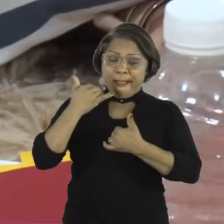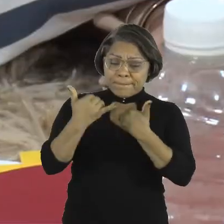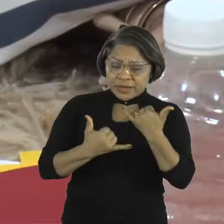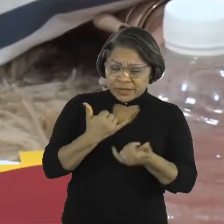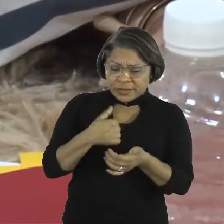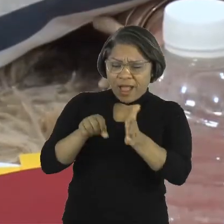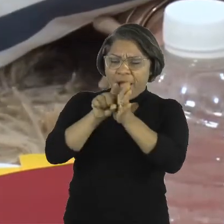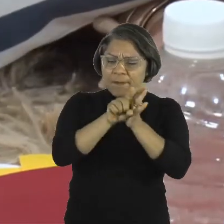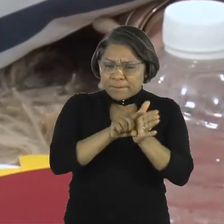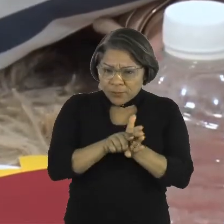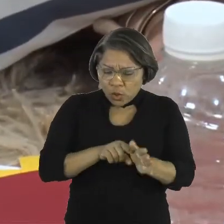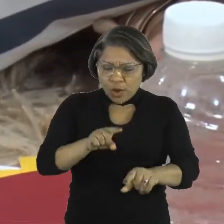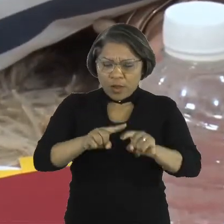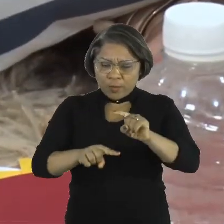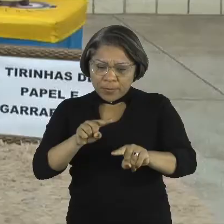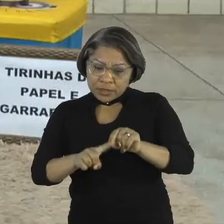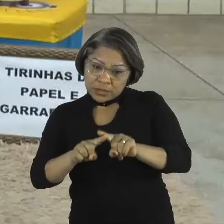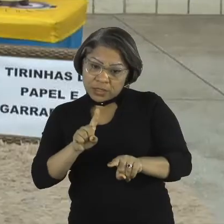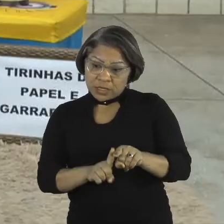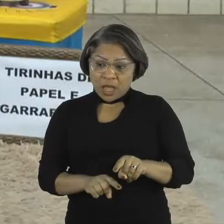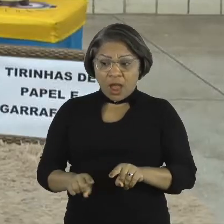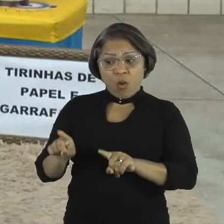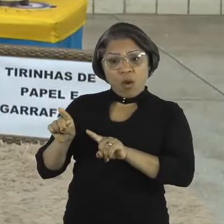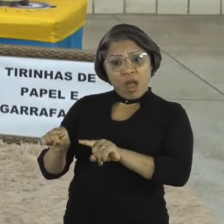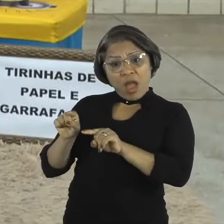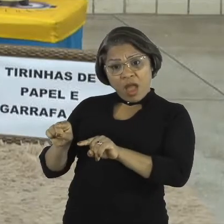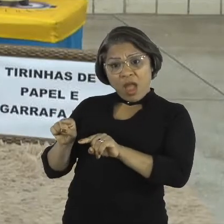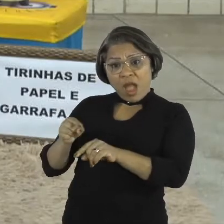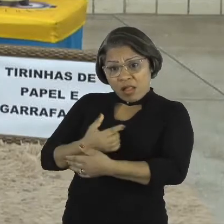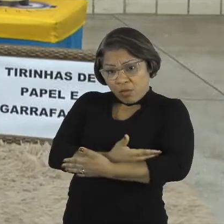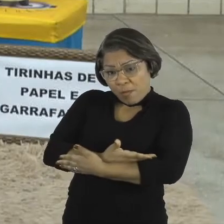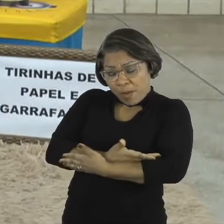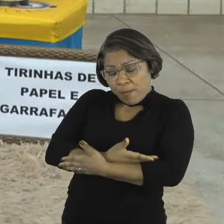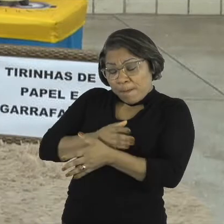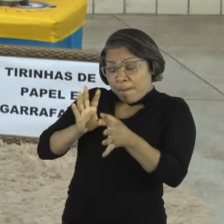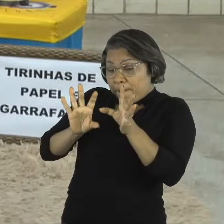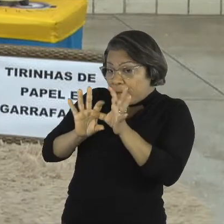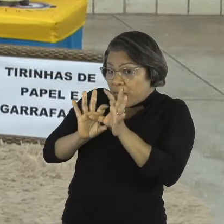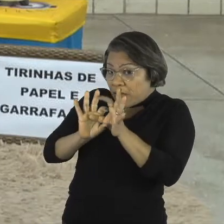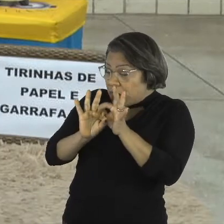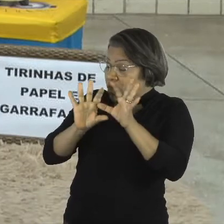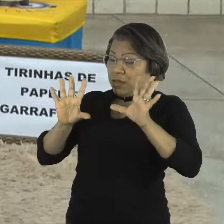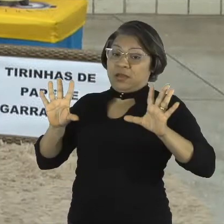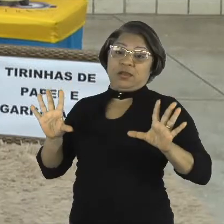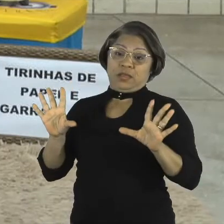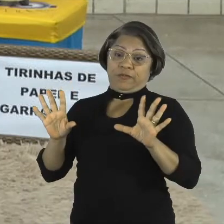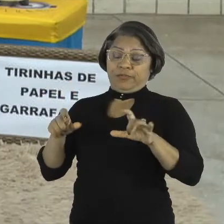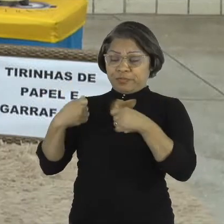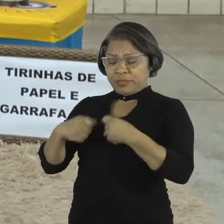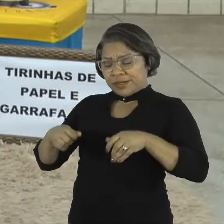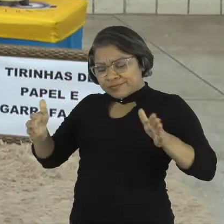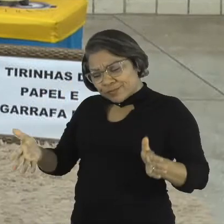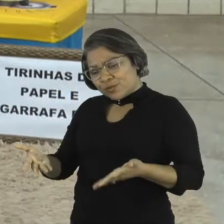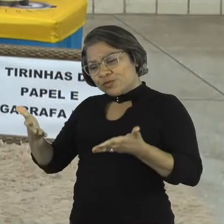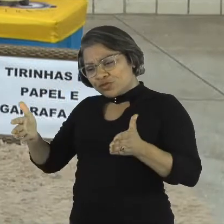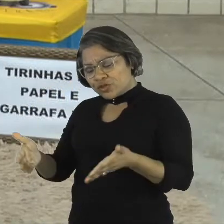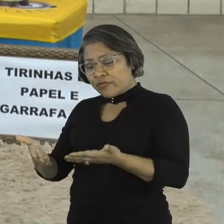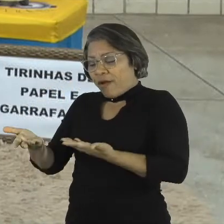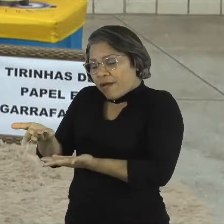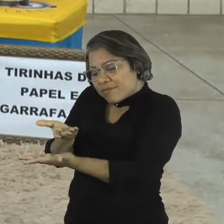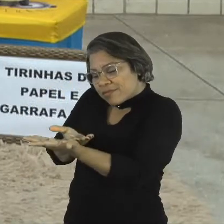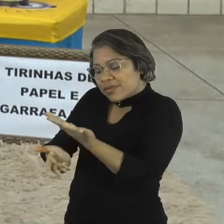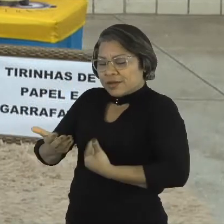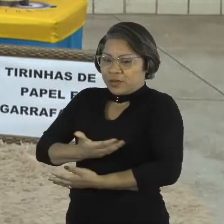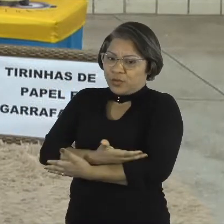no tempo dele, mas importante que você esteja incentivando e interagindo com o bebê.